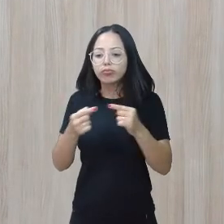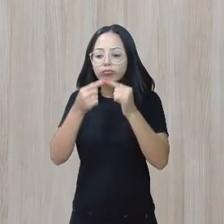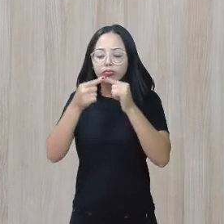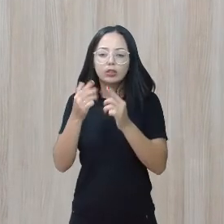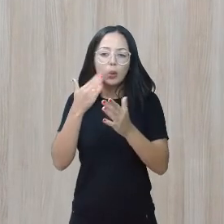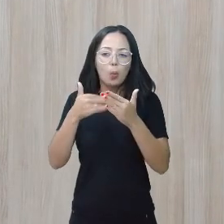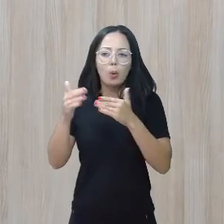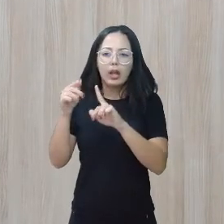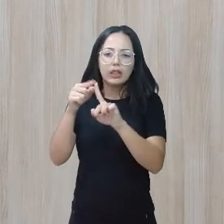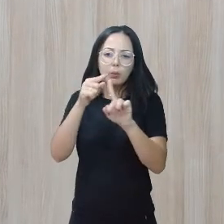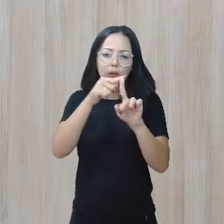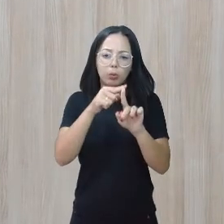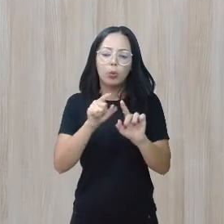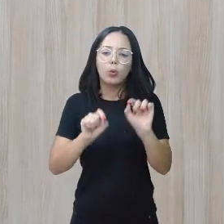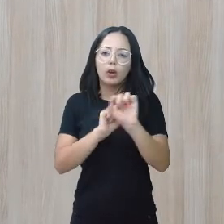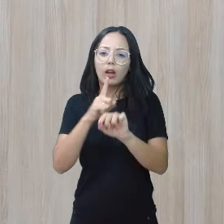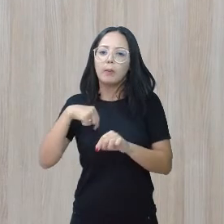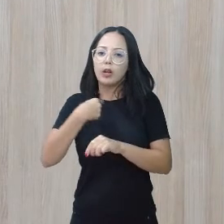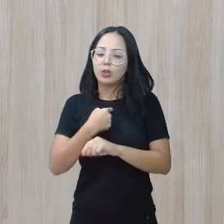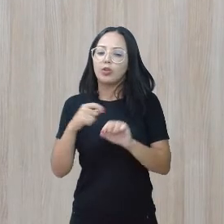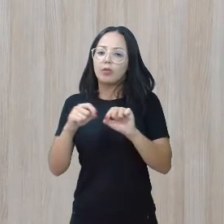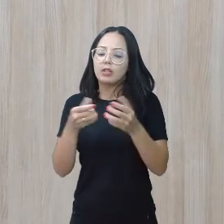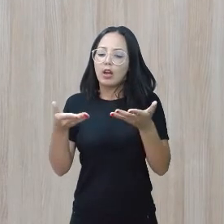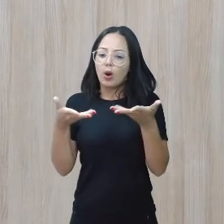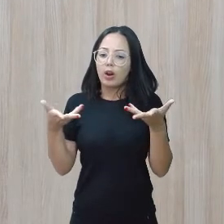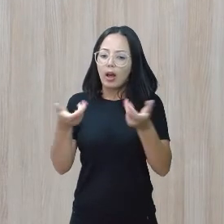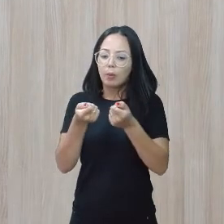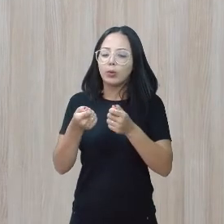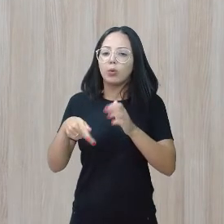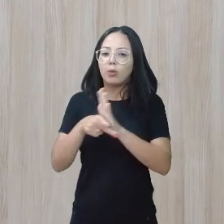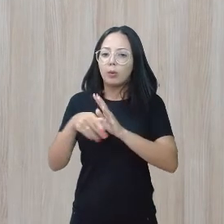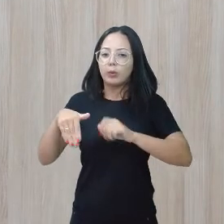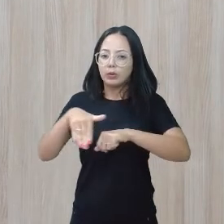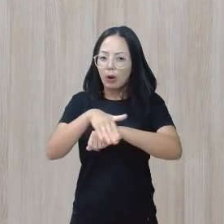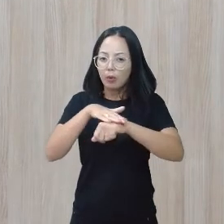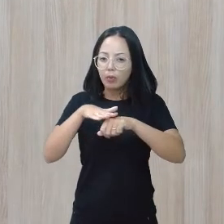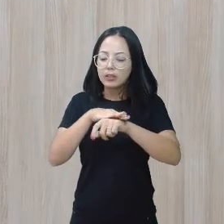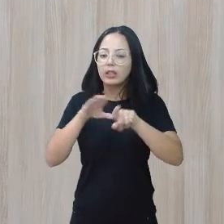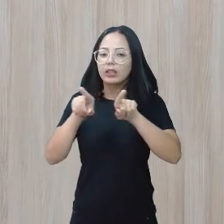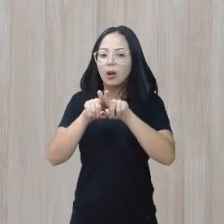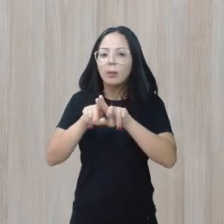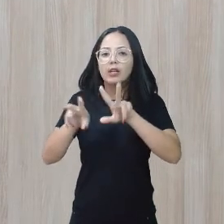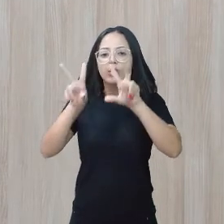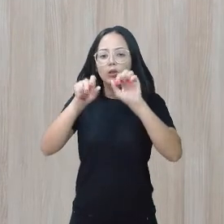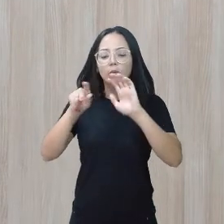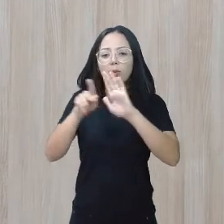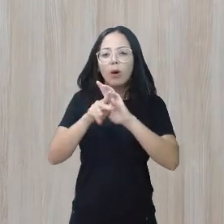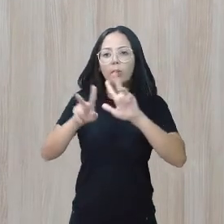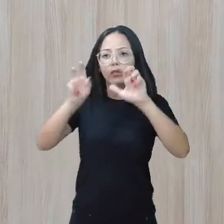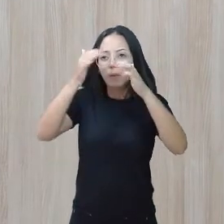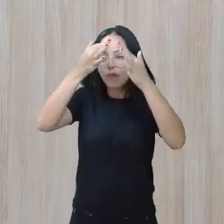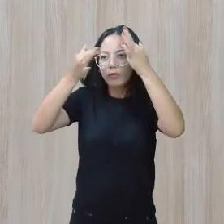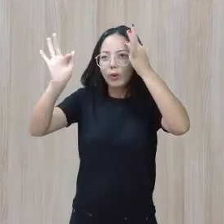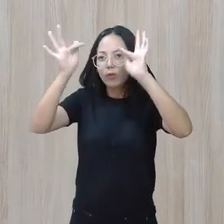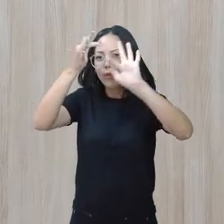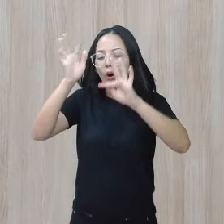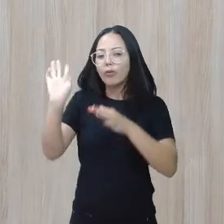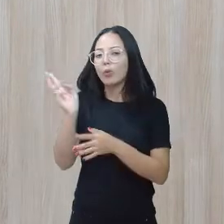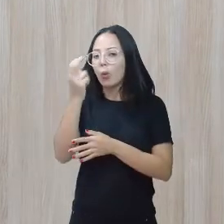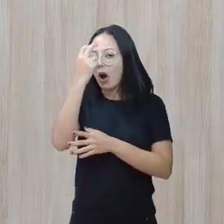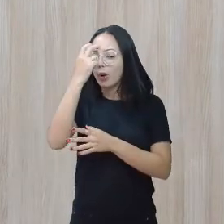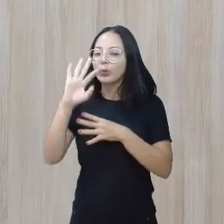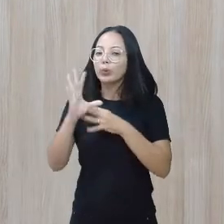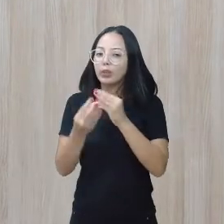eles quais forem, para cultivar esse hábito da conversa. Também sobre temas filosóficos, sobre arte, sobre cultura,